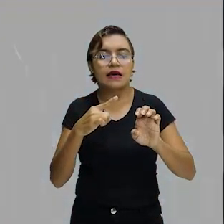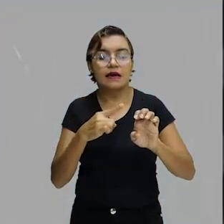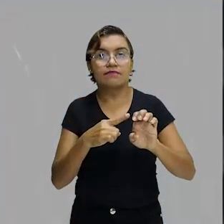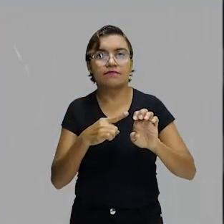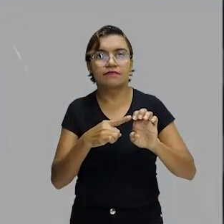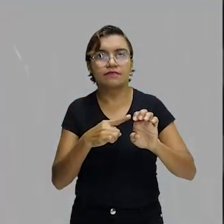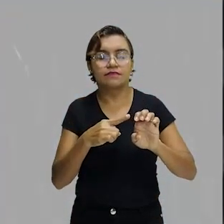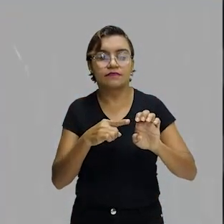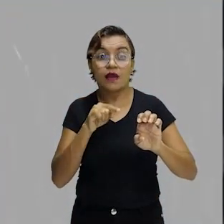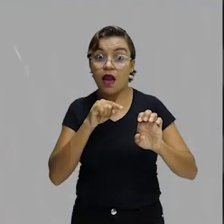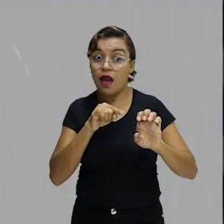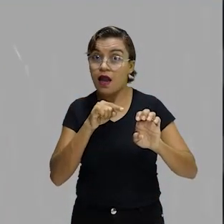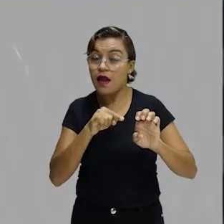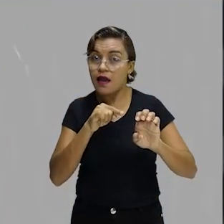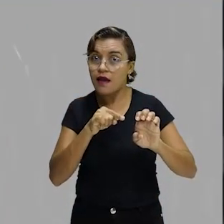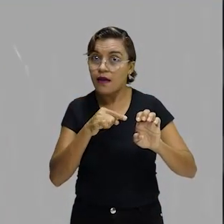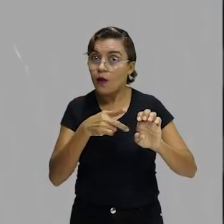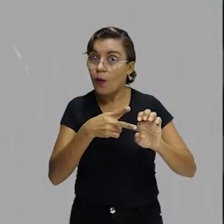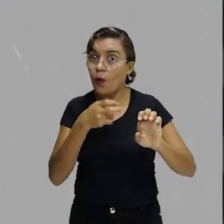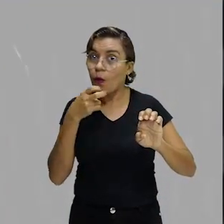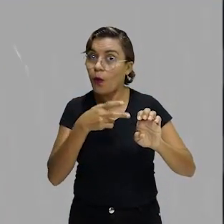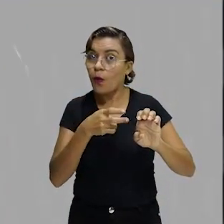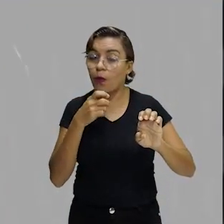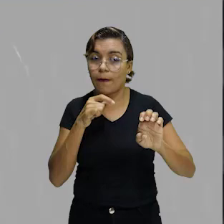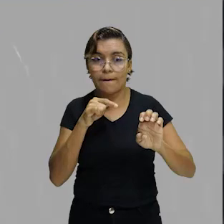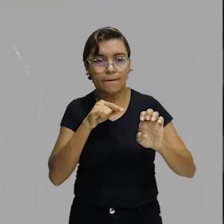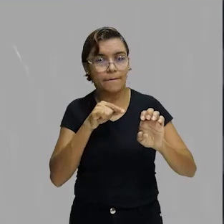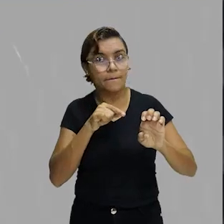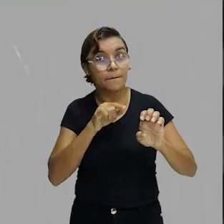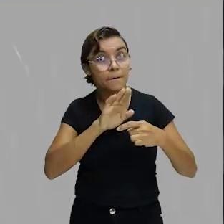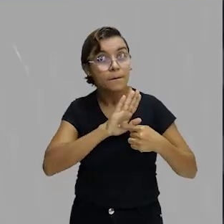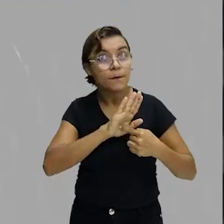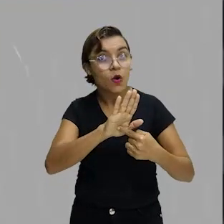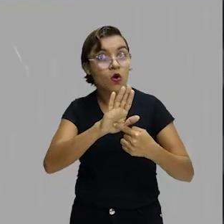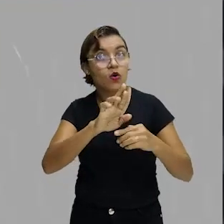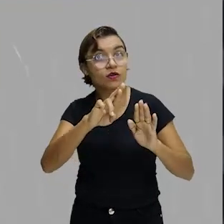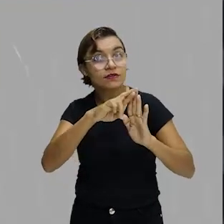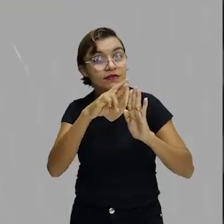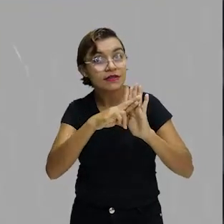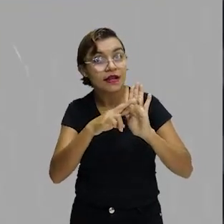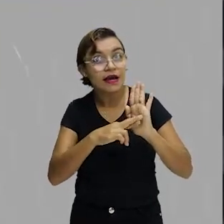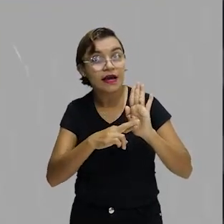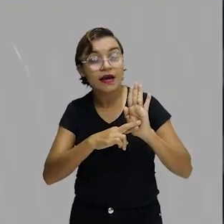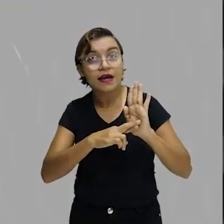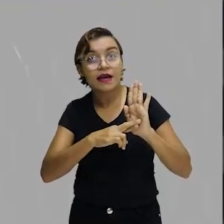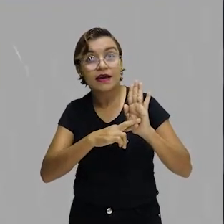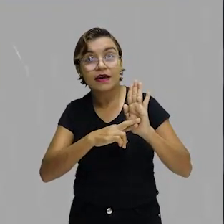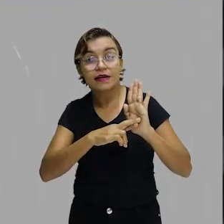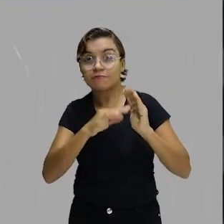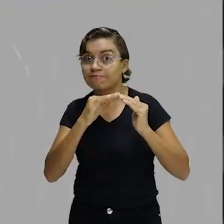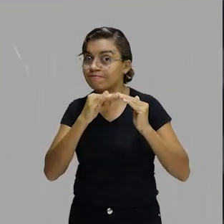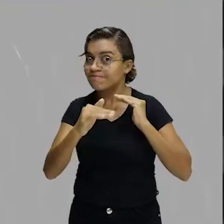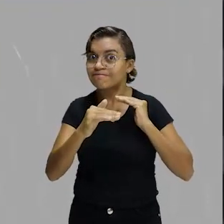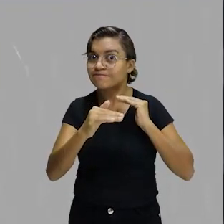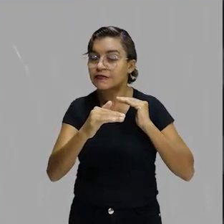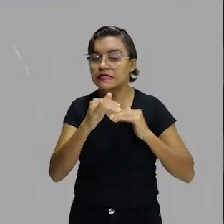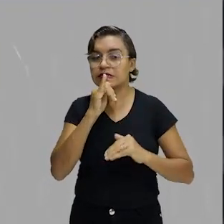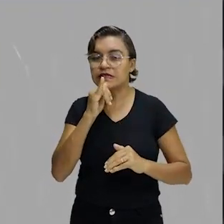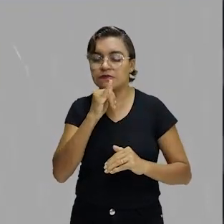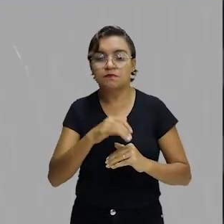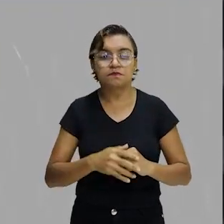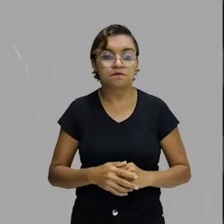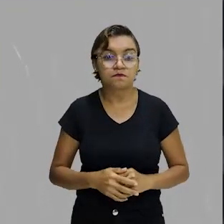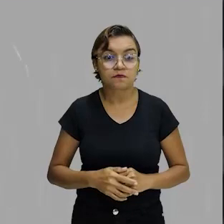Esta alternativa aqui, ela mostra a regra que está sendo burlada. Por quê? Porque eu tenho 2